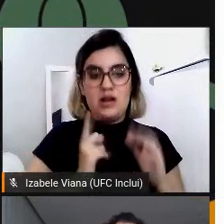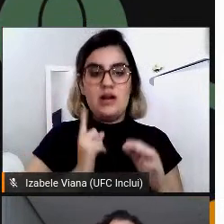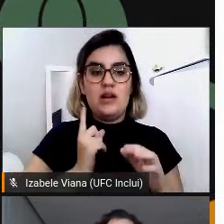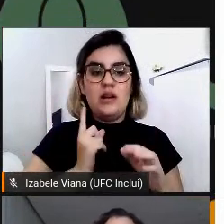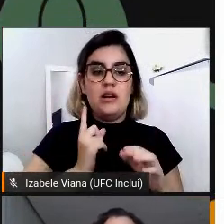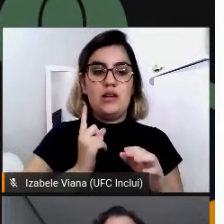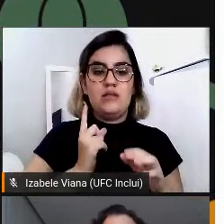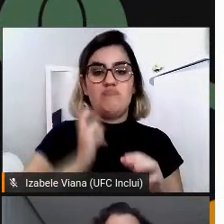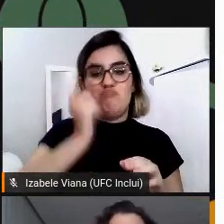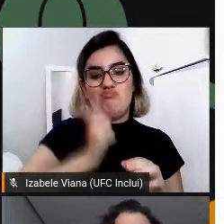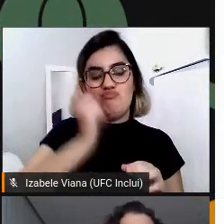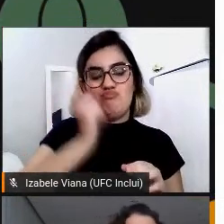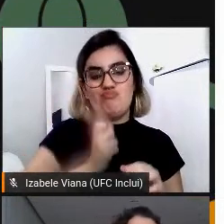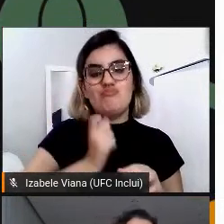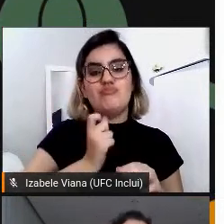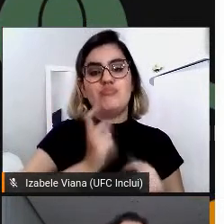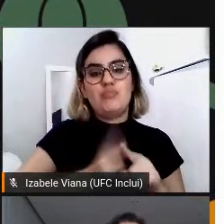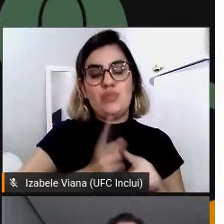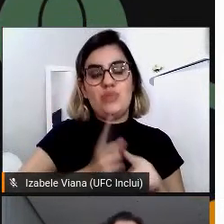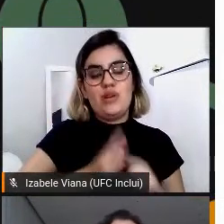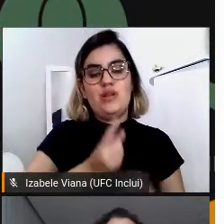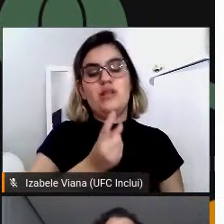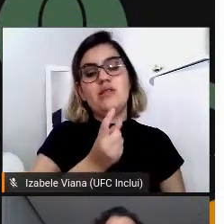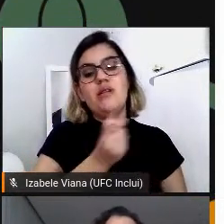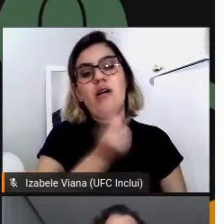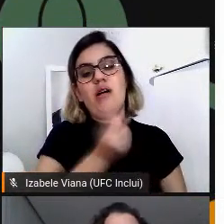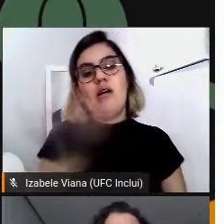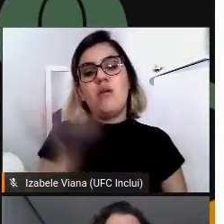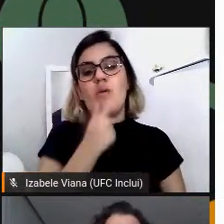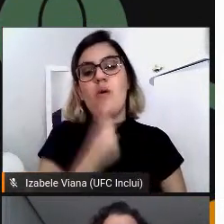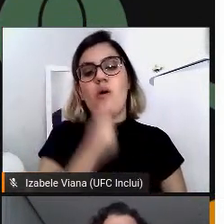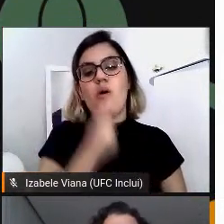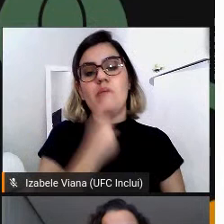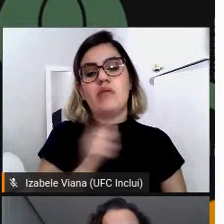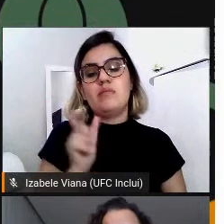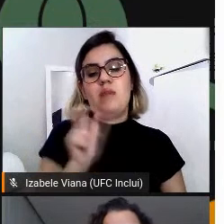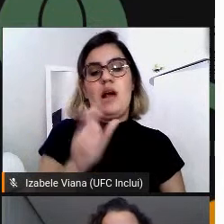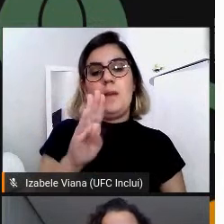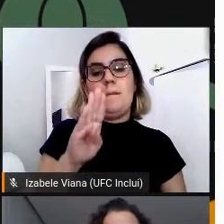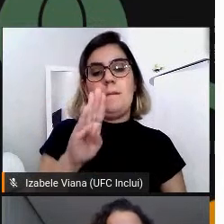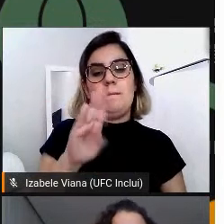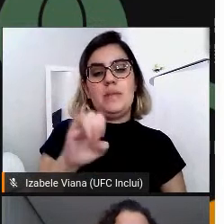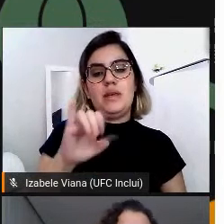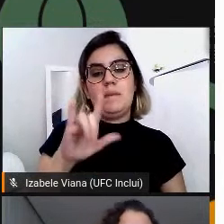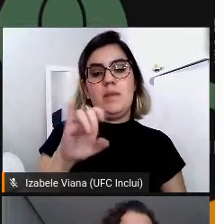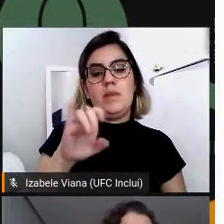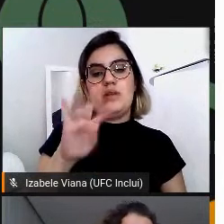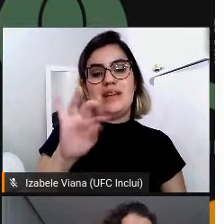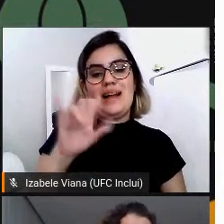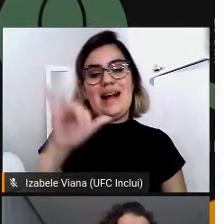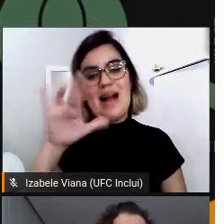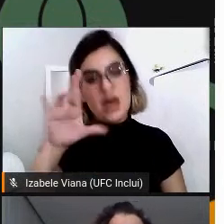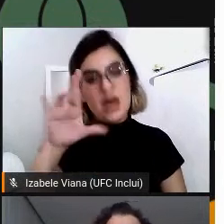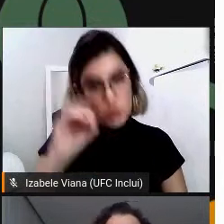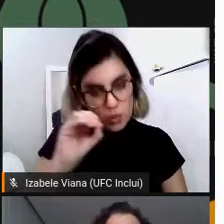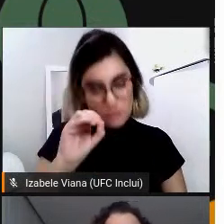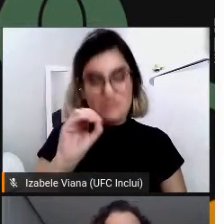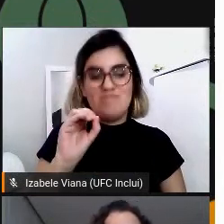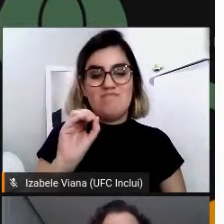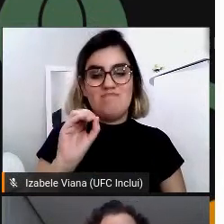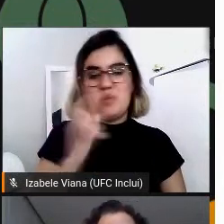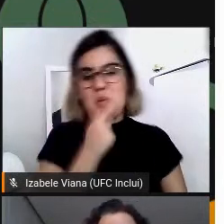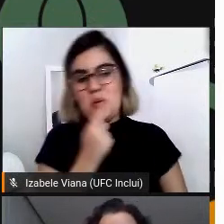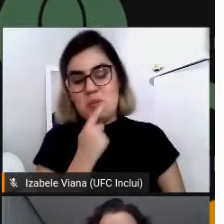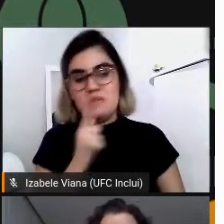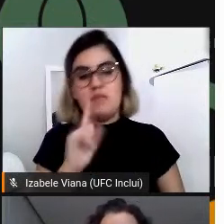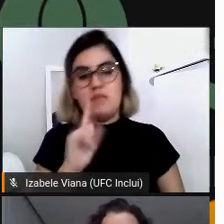ficar chateados com isso, né? Com utilização do feminino, por essa predominância realmente das